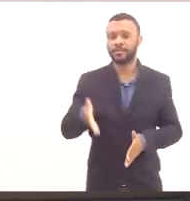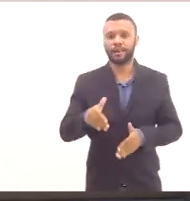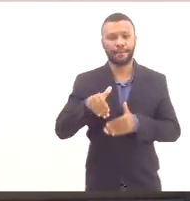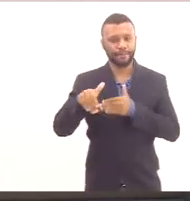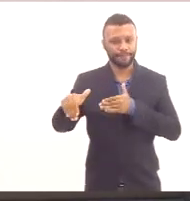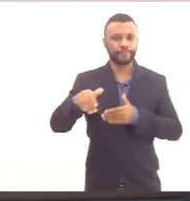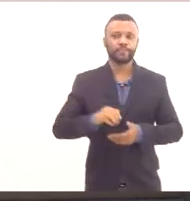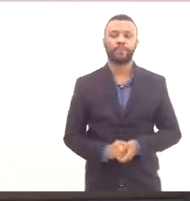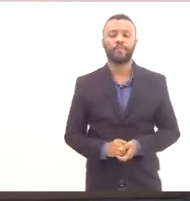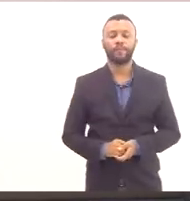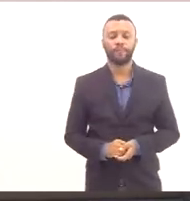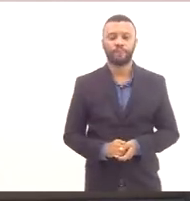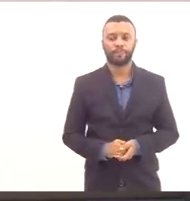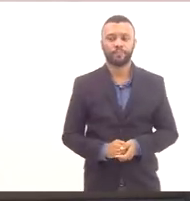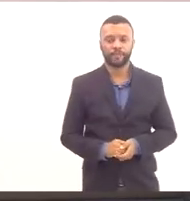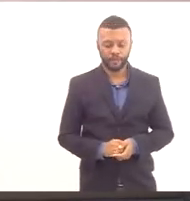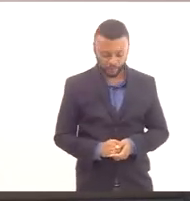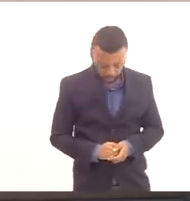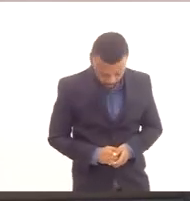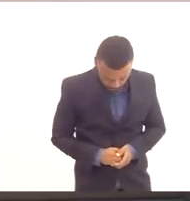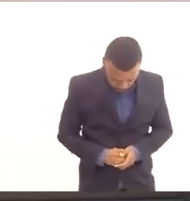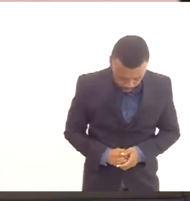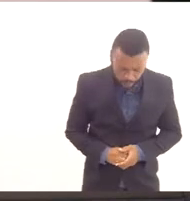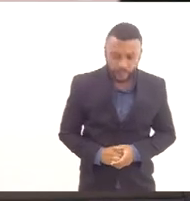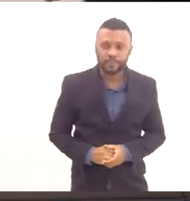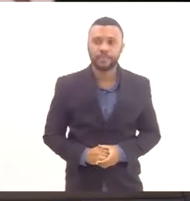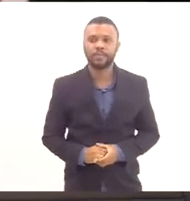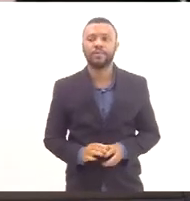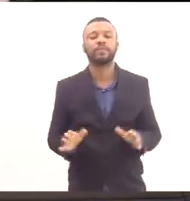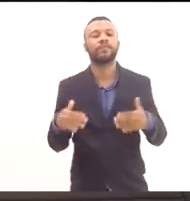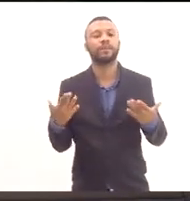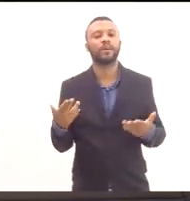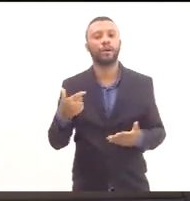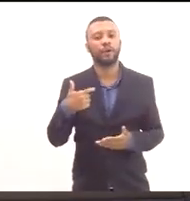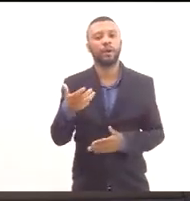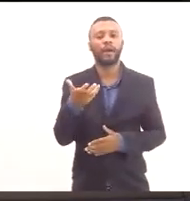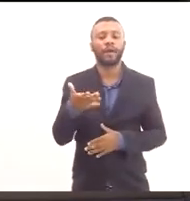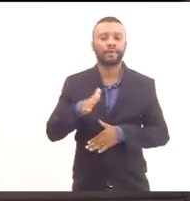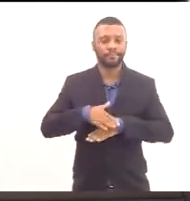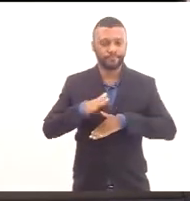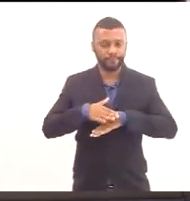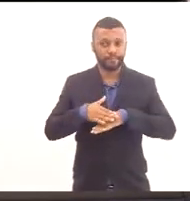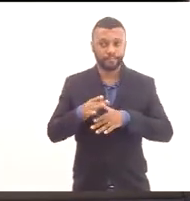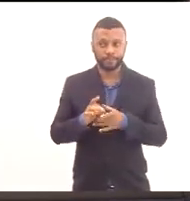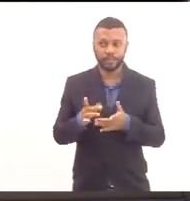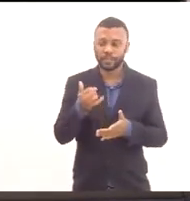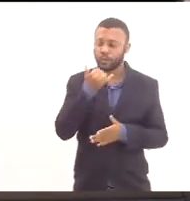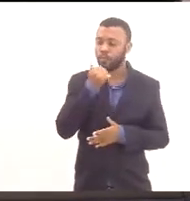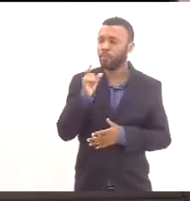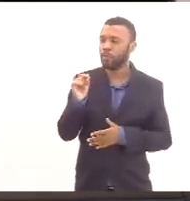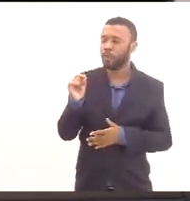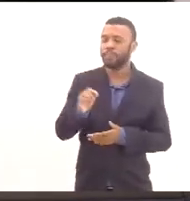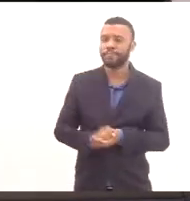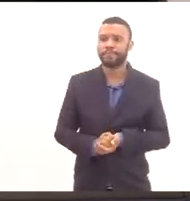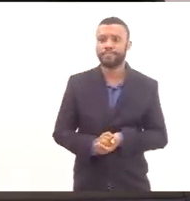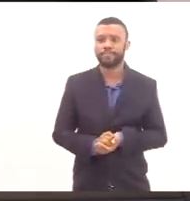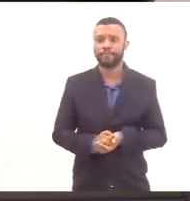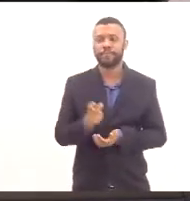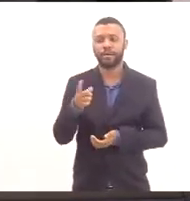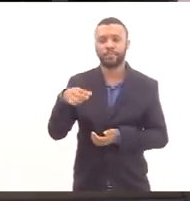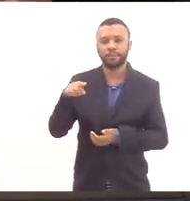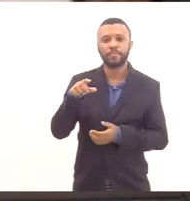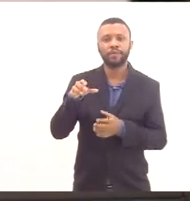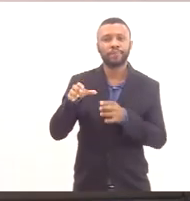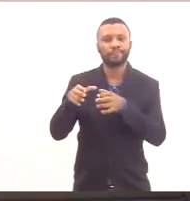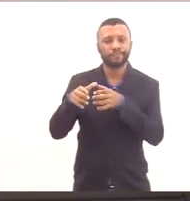tá bem eu vou me permitir aqui o pessoal da Fabi